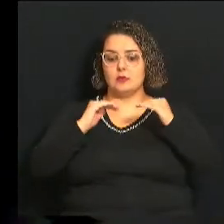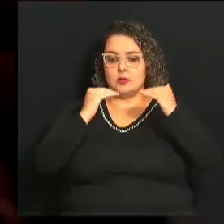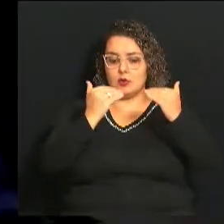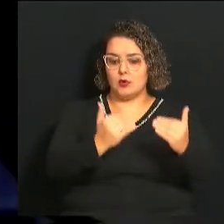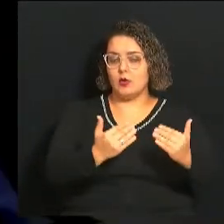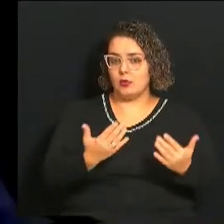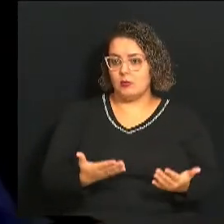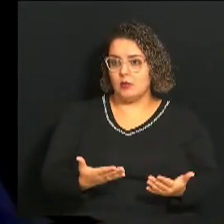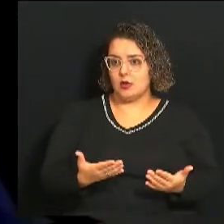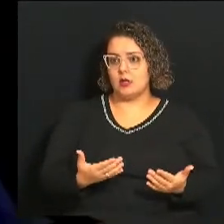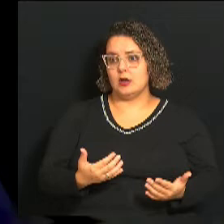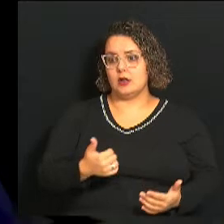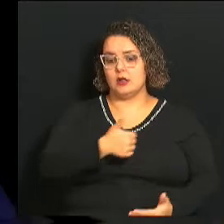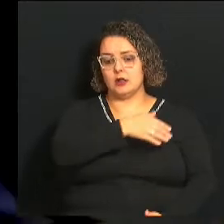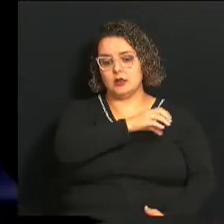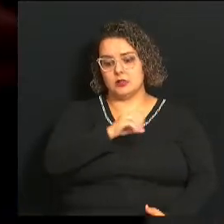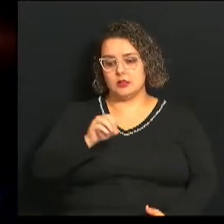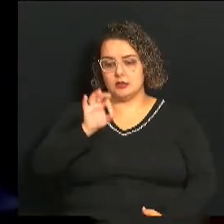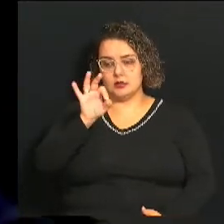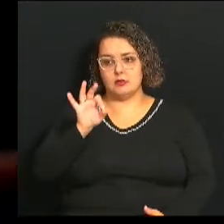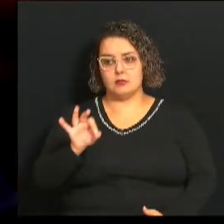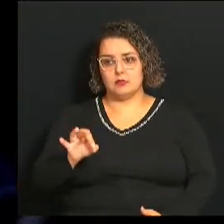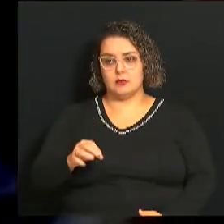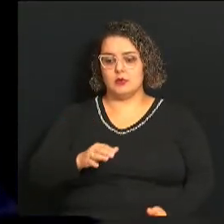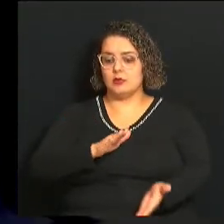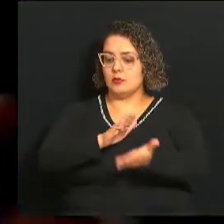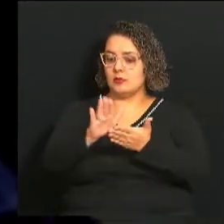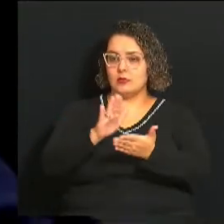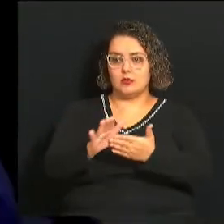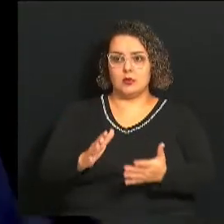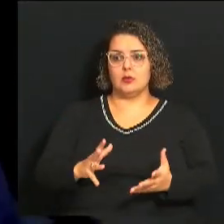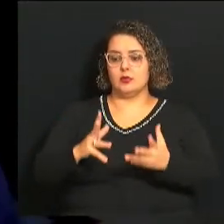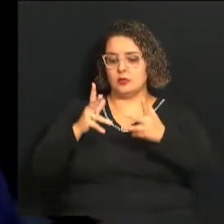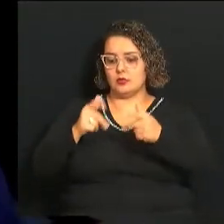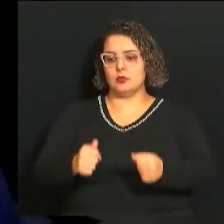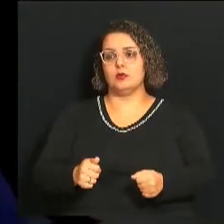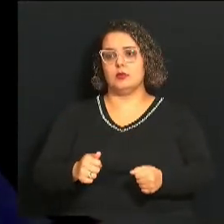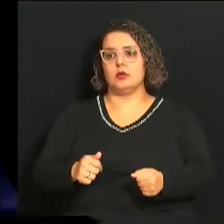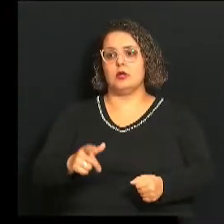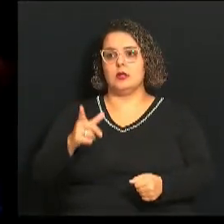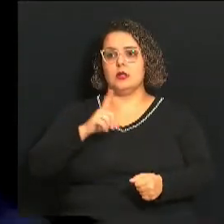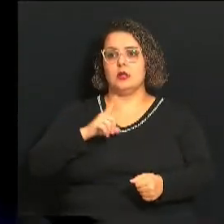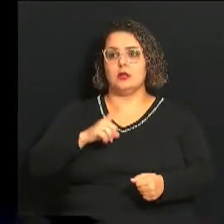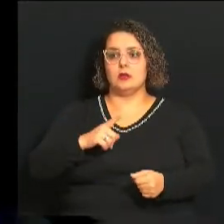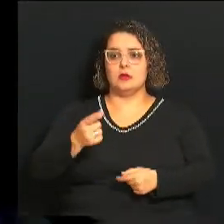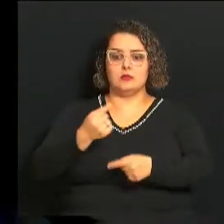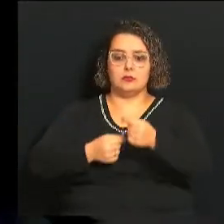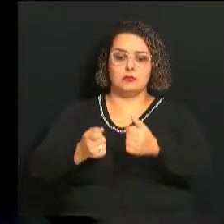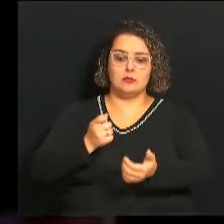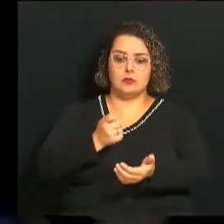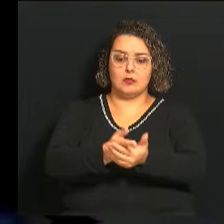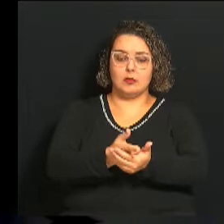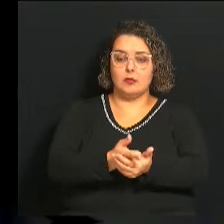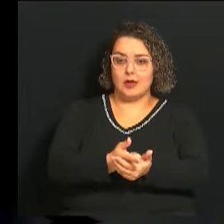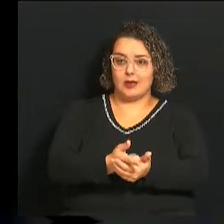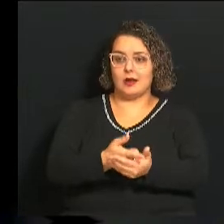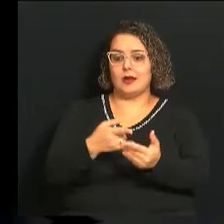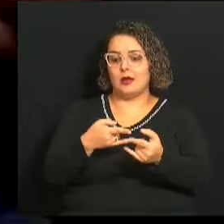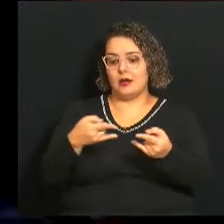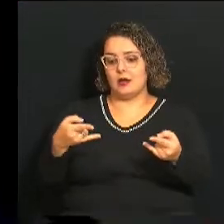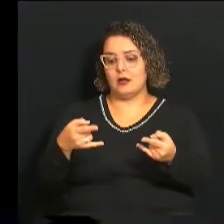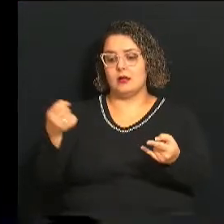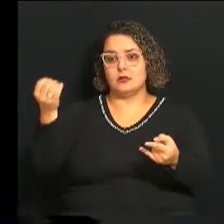100% da rede, que não seria um investimento prudente, porque tudo isso depois poderia ter um repasse na tarifa e seria não teríamos uma